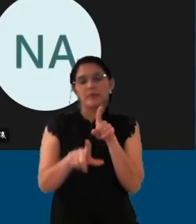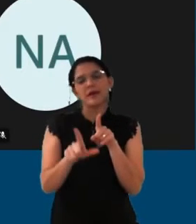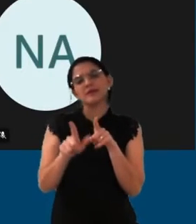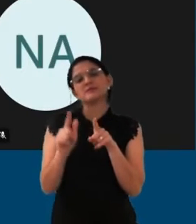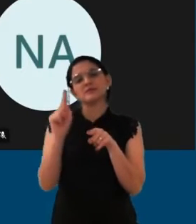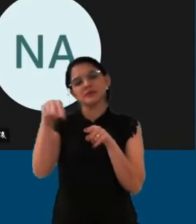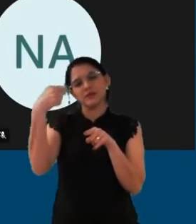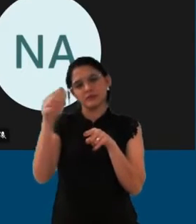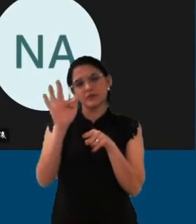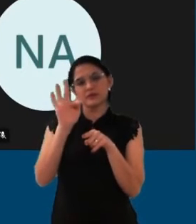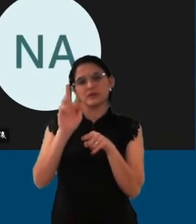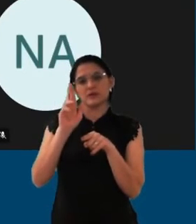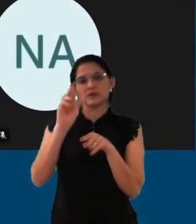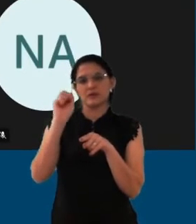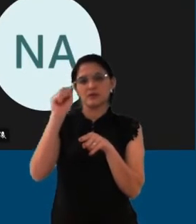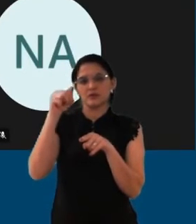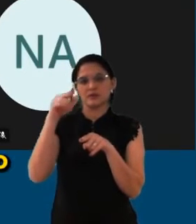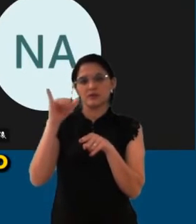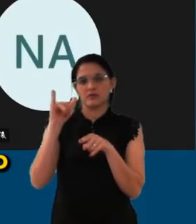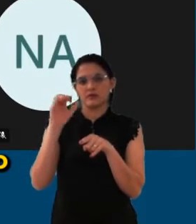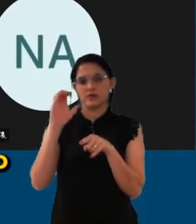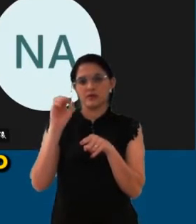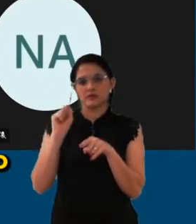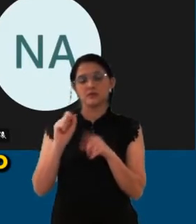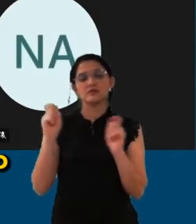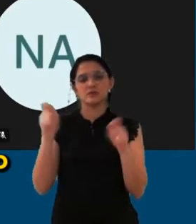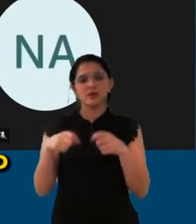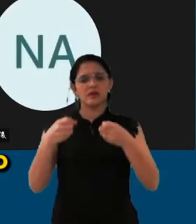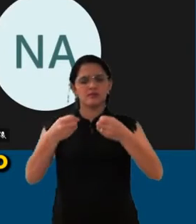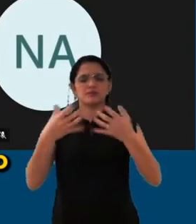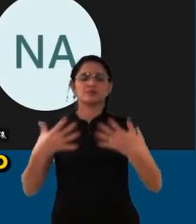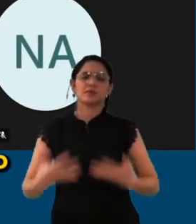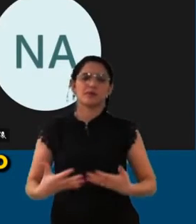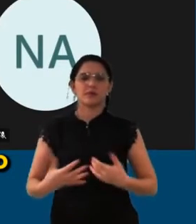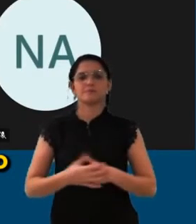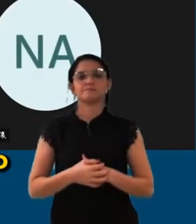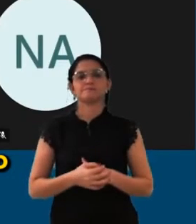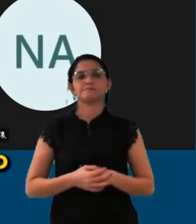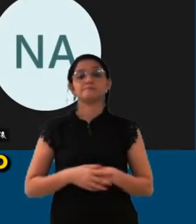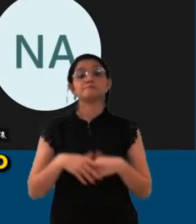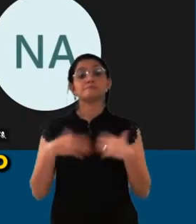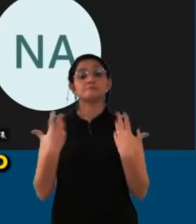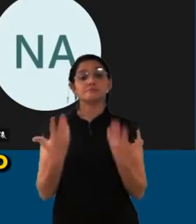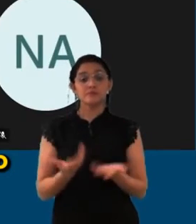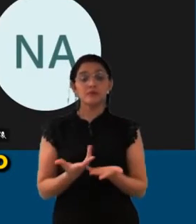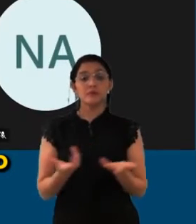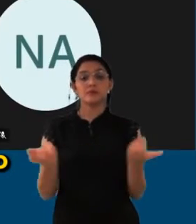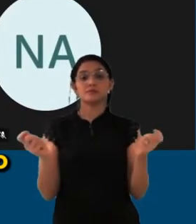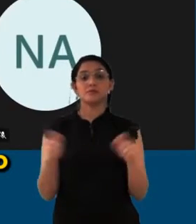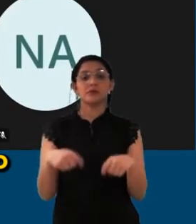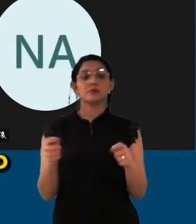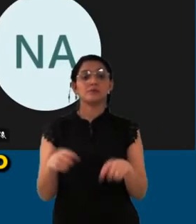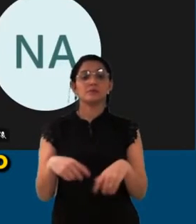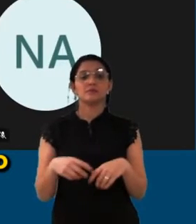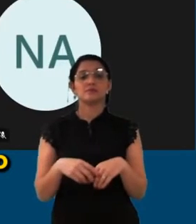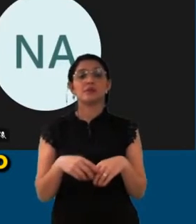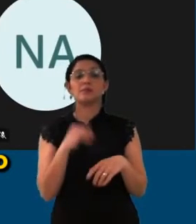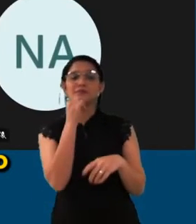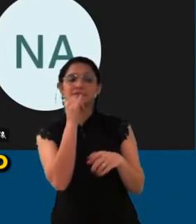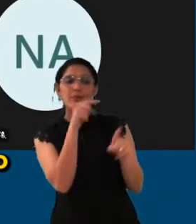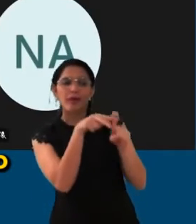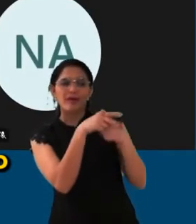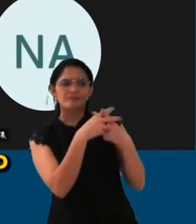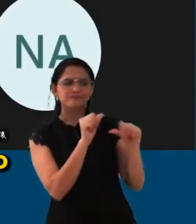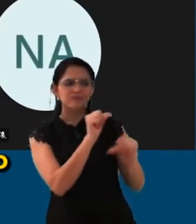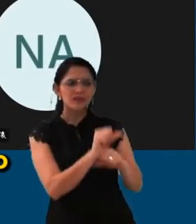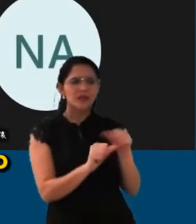inclusive, explicar melhor. Tecnicamente, não era possível fazer essa recuperação